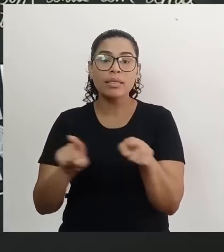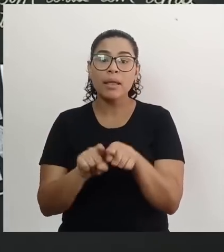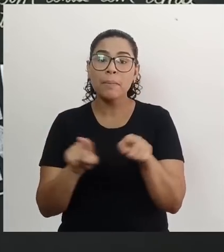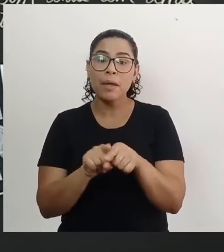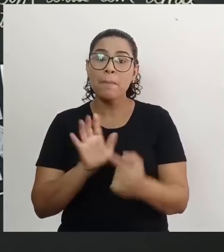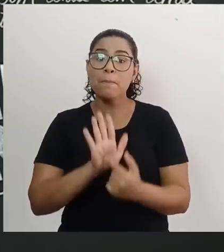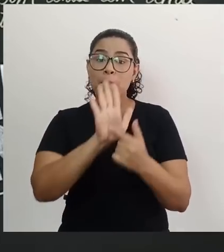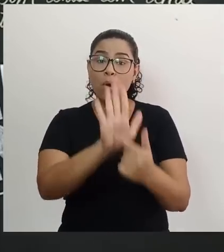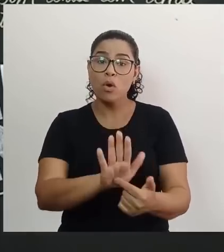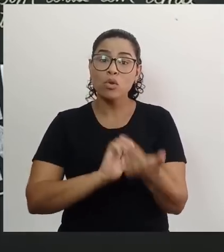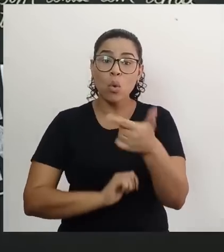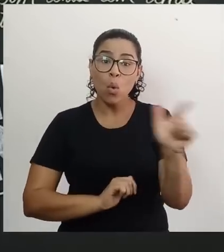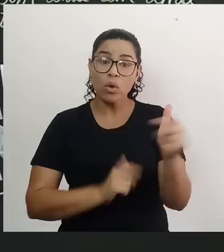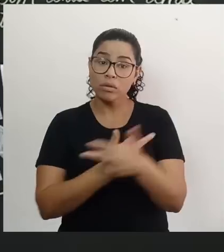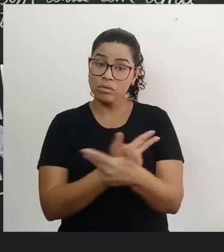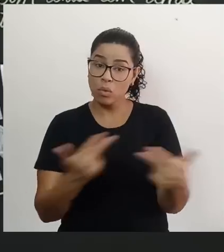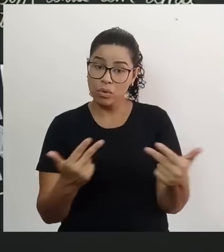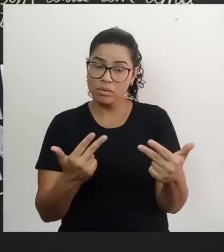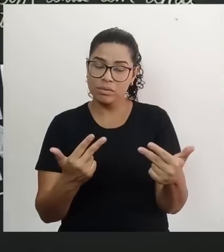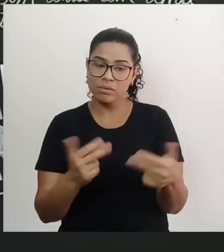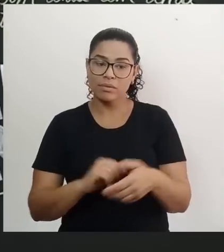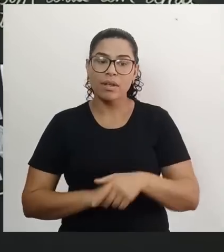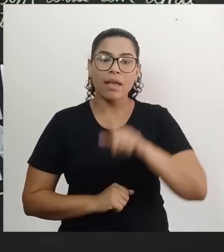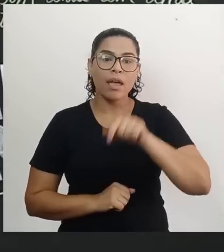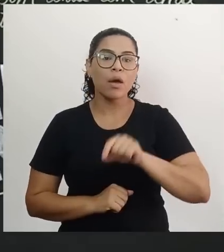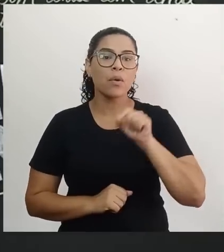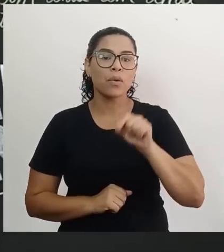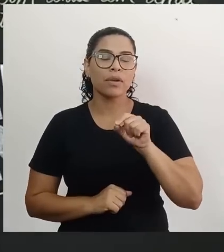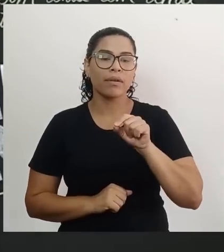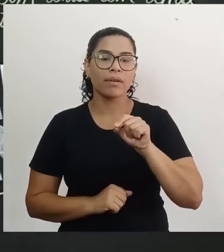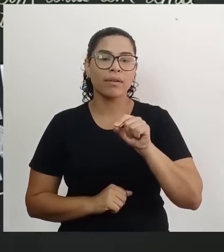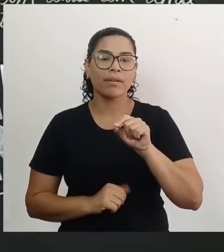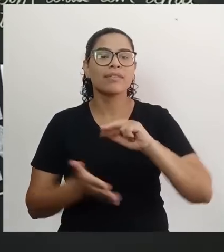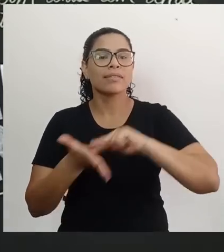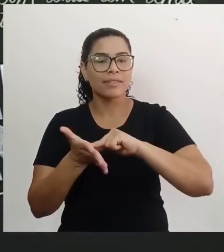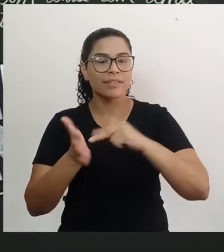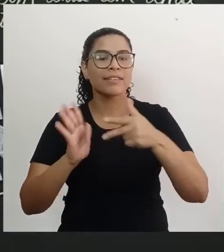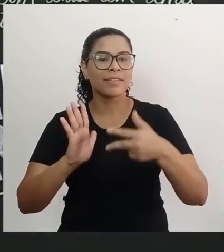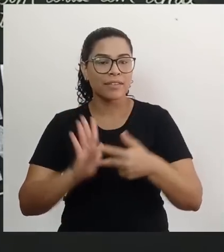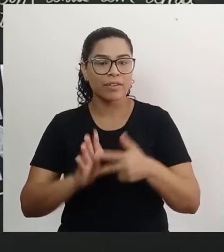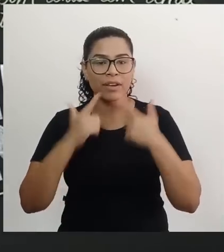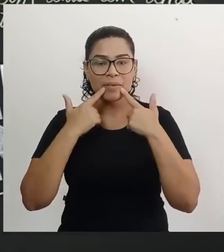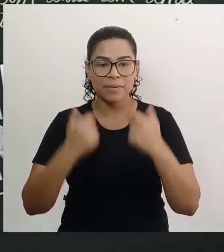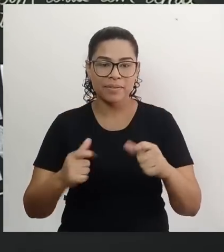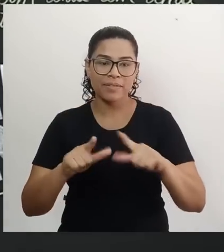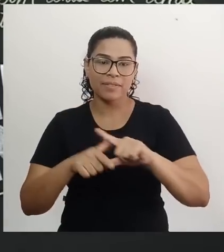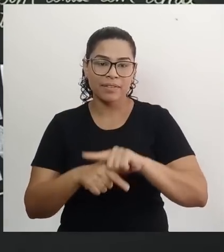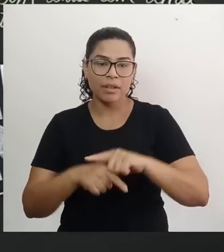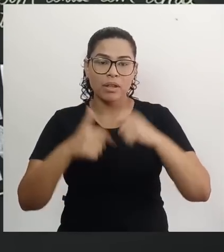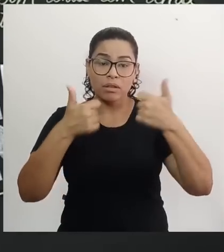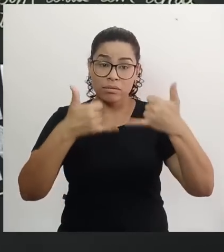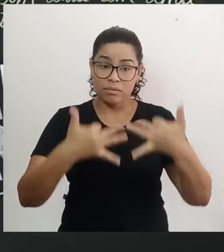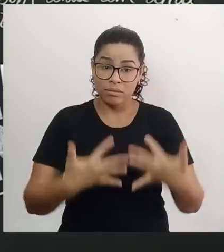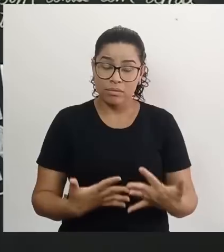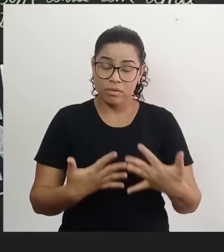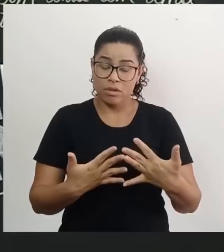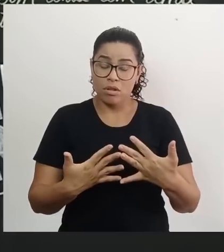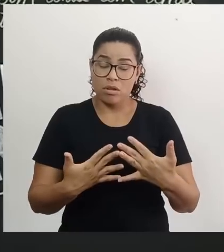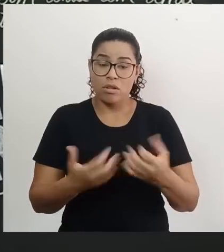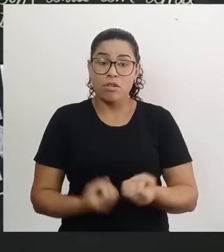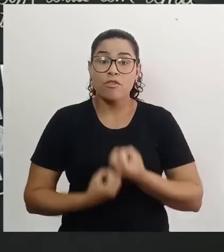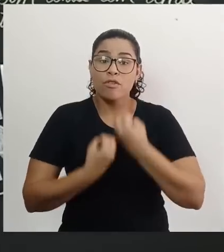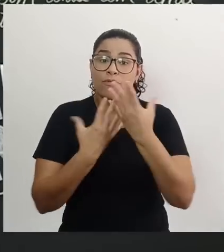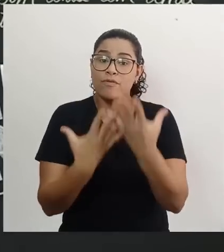outros conteúdos. Isso é o que a gente chama do caráter metalinguístico, ou seja, é o jornal falando dele mesmo, ele está informando